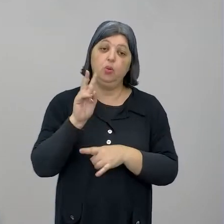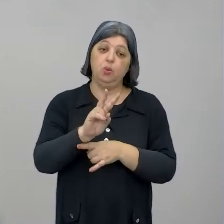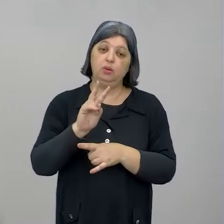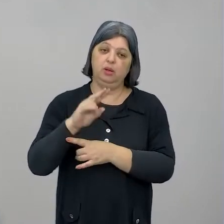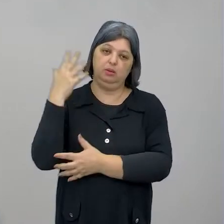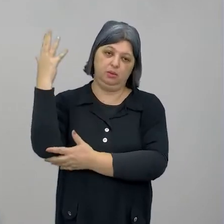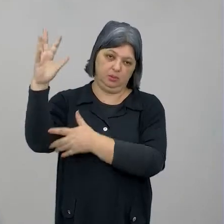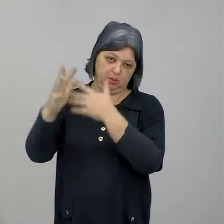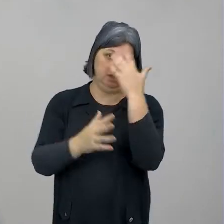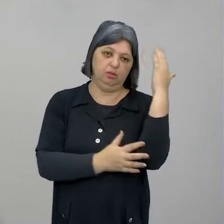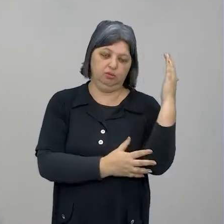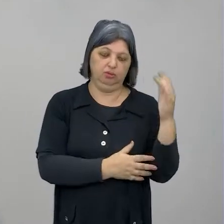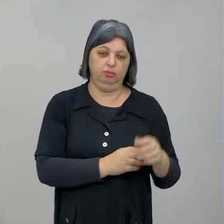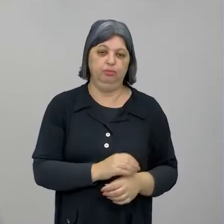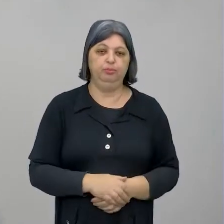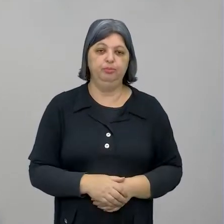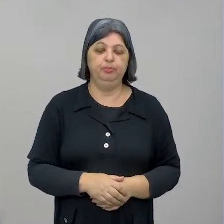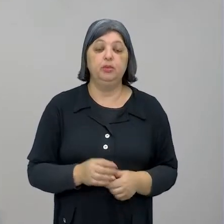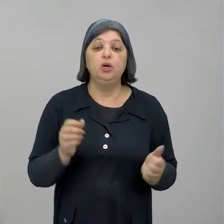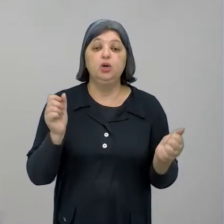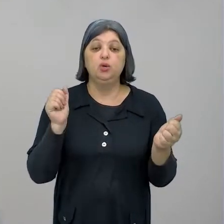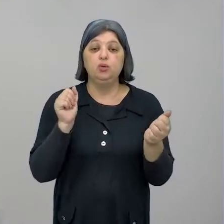que junto com